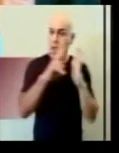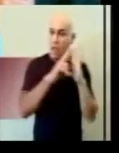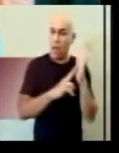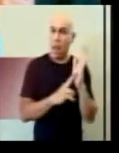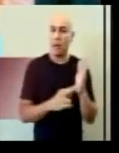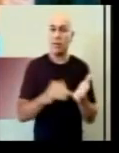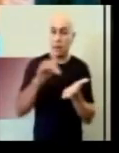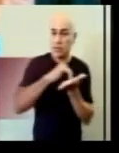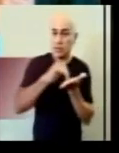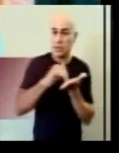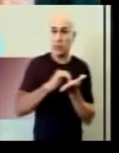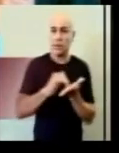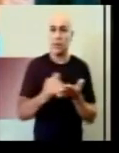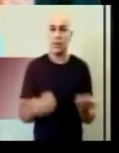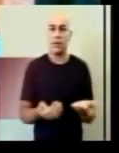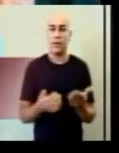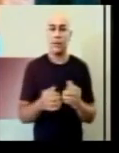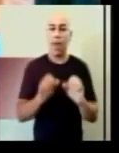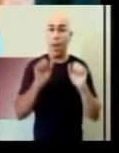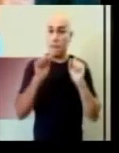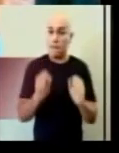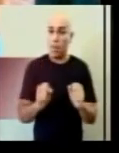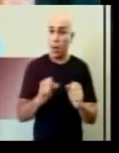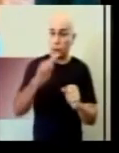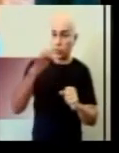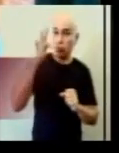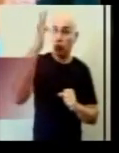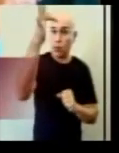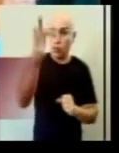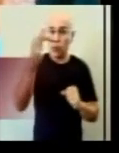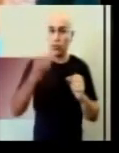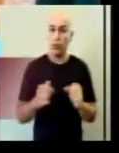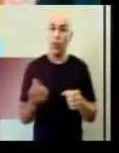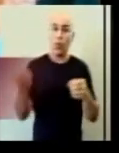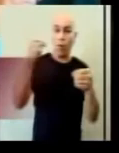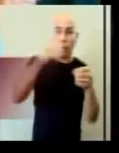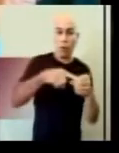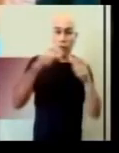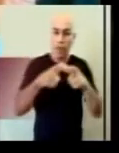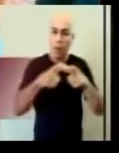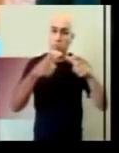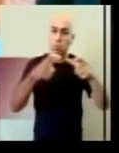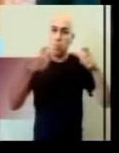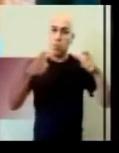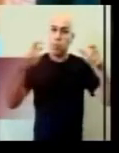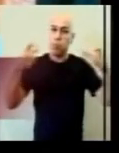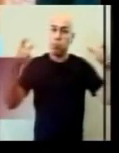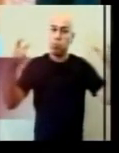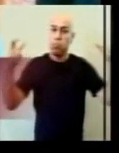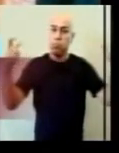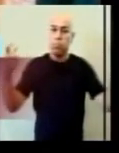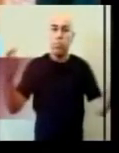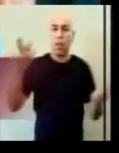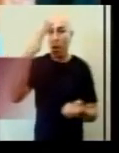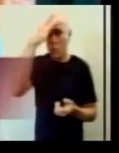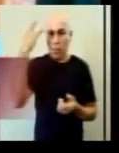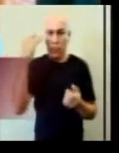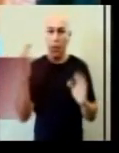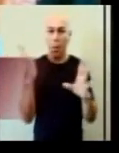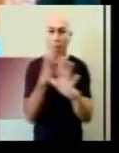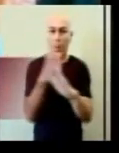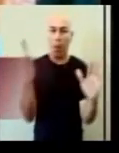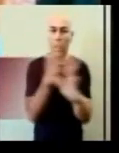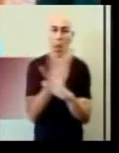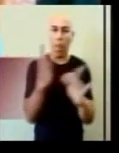porque, obviamente, essa curva pode voltar a crescer se isso vier a acontecer.